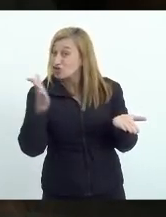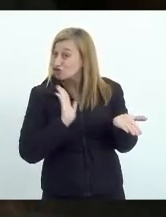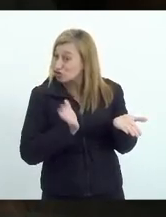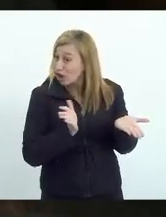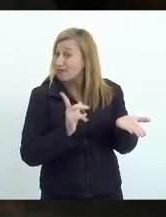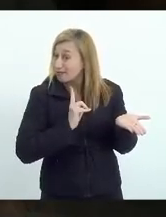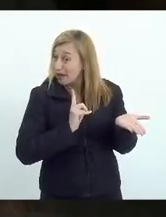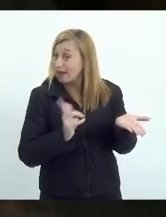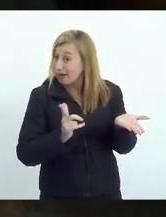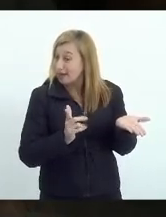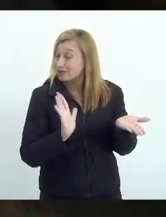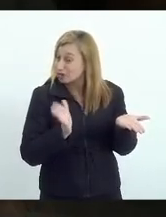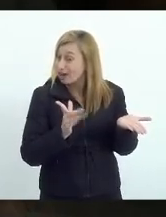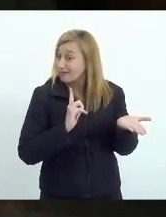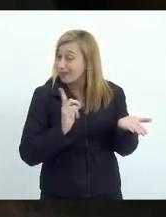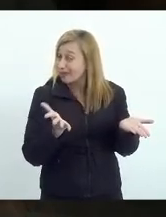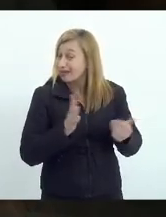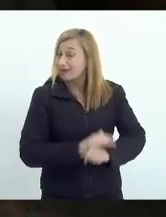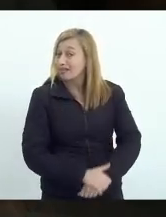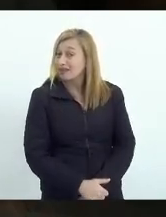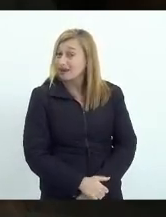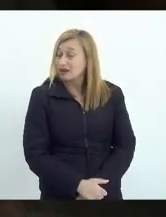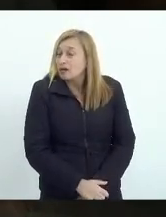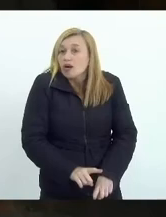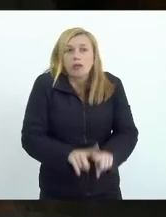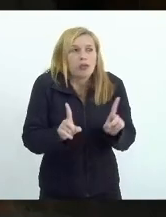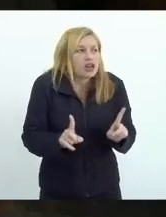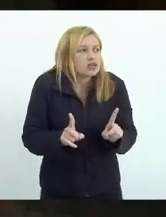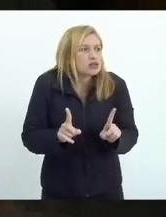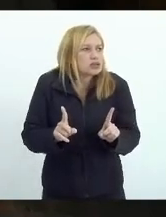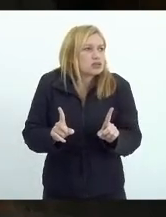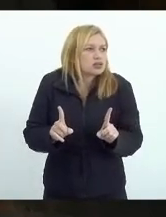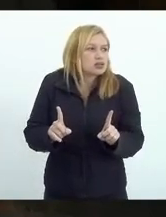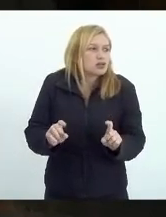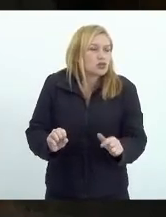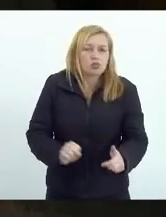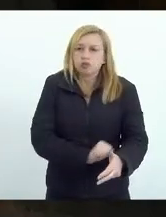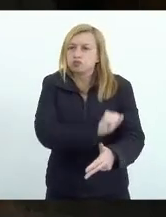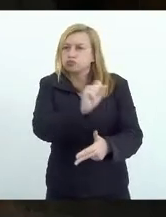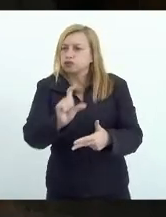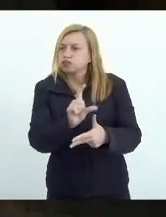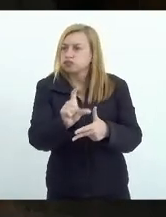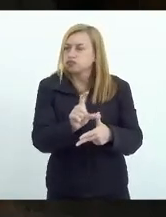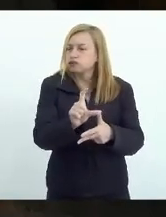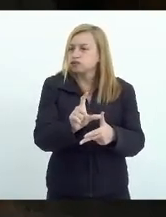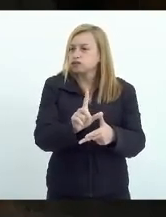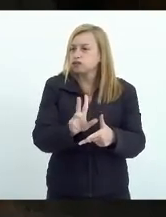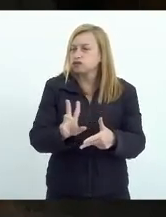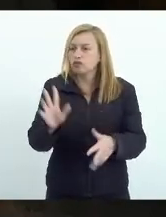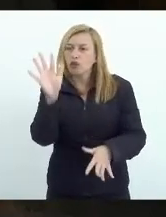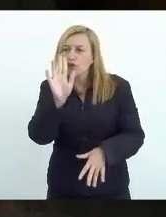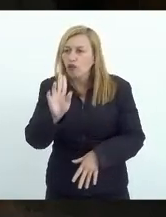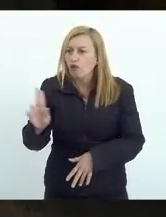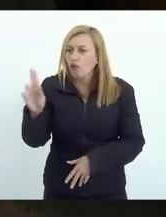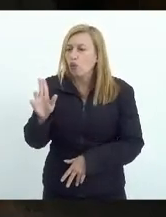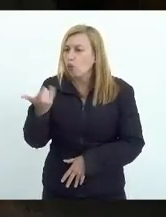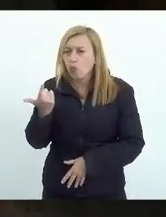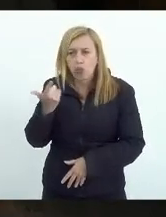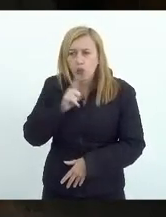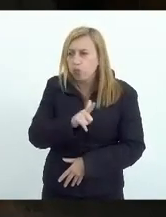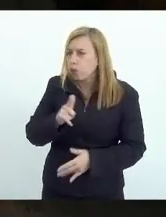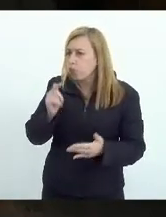no financeiro que ele já dispõe. Mas a autoridade executiva da universidade não consegue executar, não consegue fazer